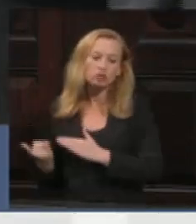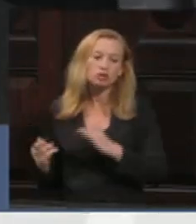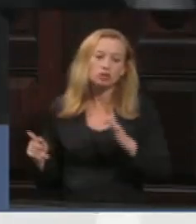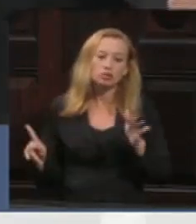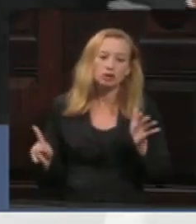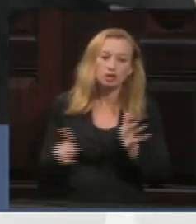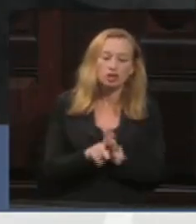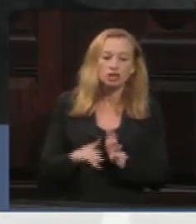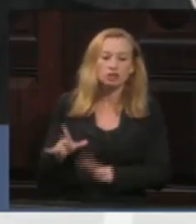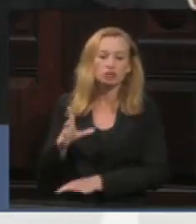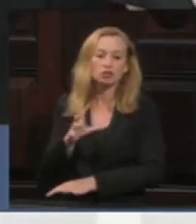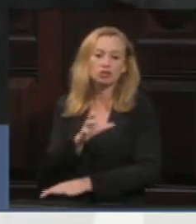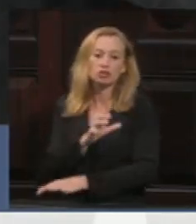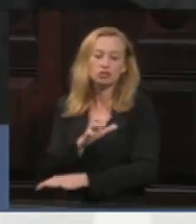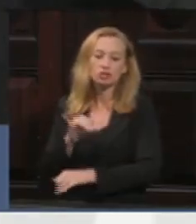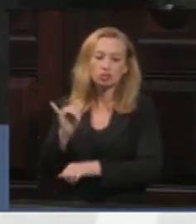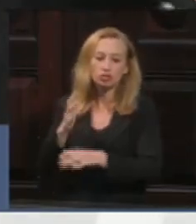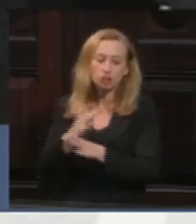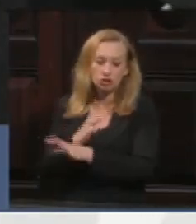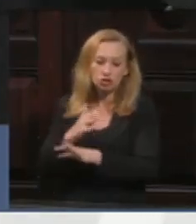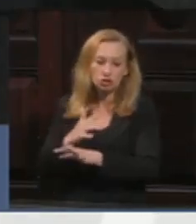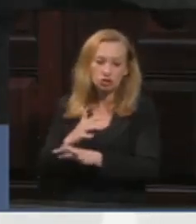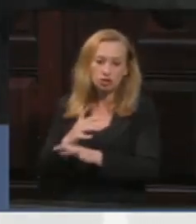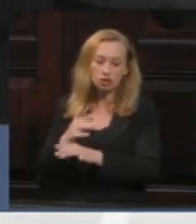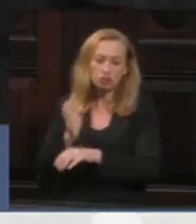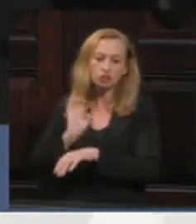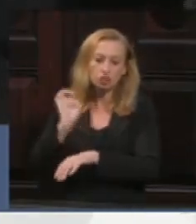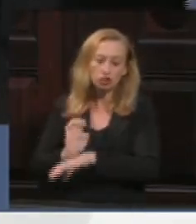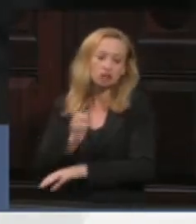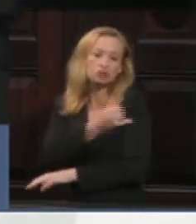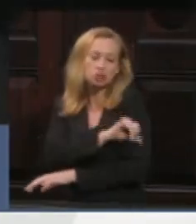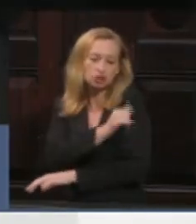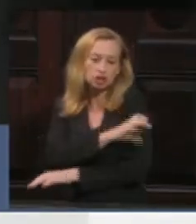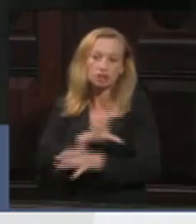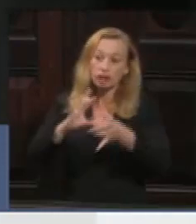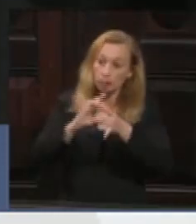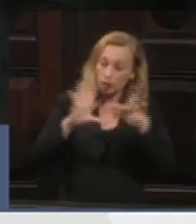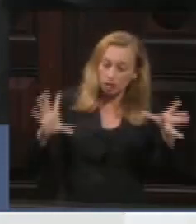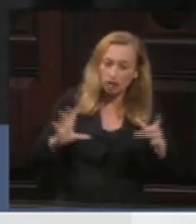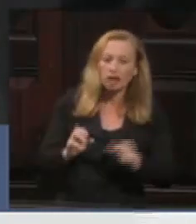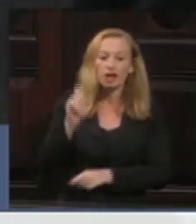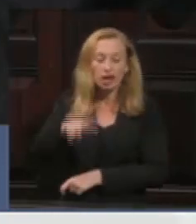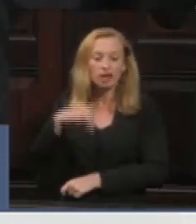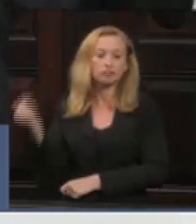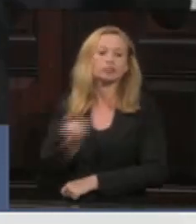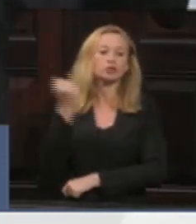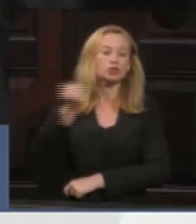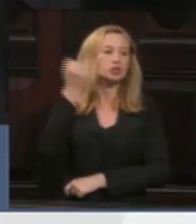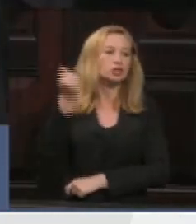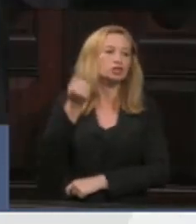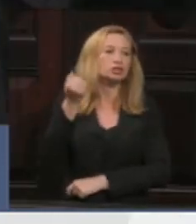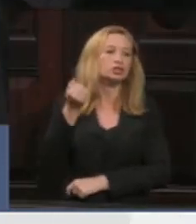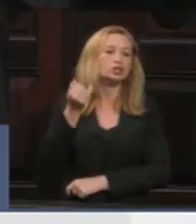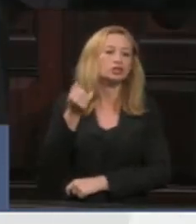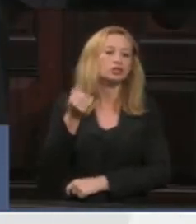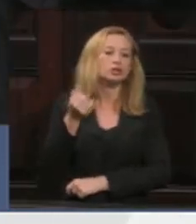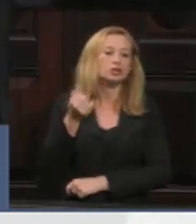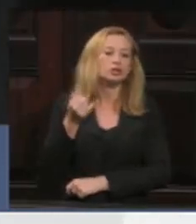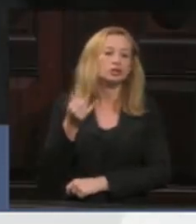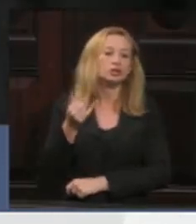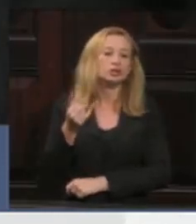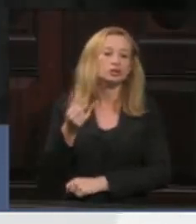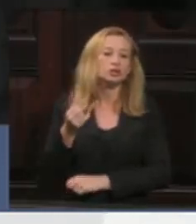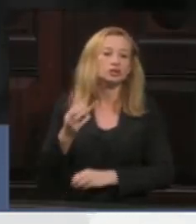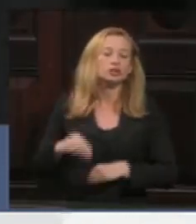Janeiro e como uma instituição democrática do Estado do Rio de Janeiro. Ele é fundamental porque garante a participação